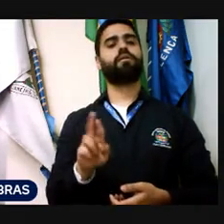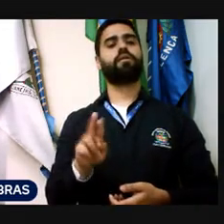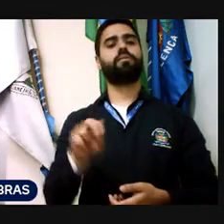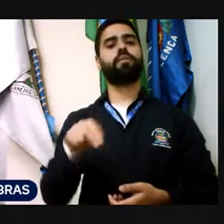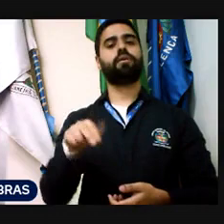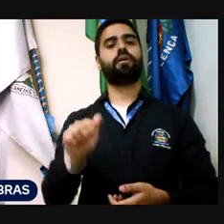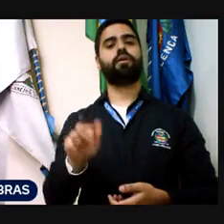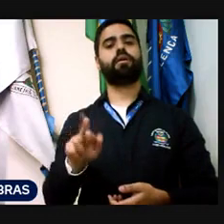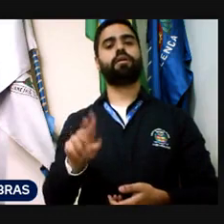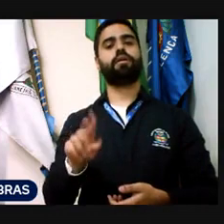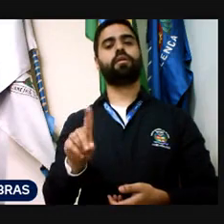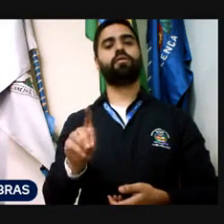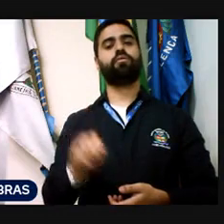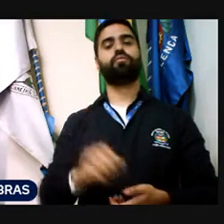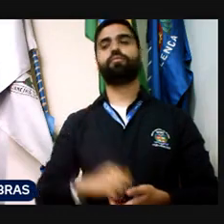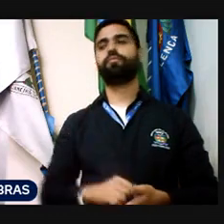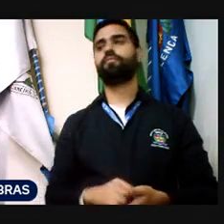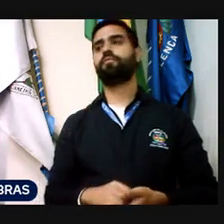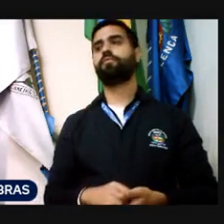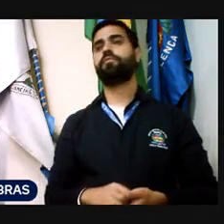Machado.